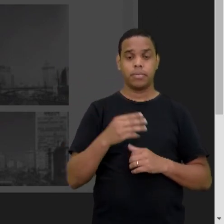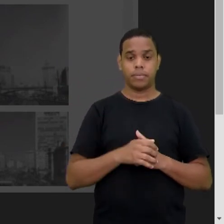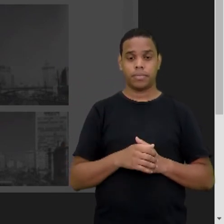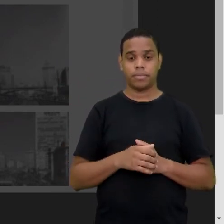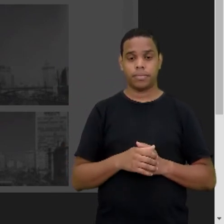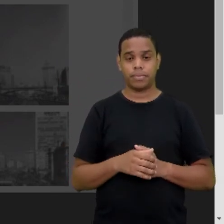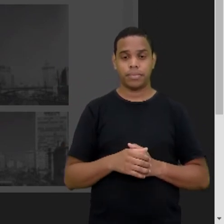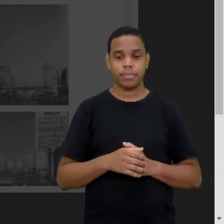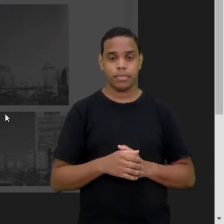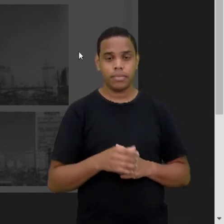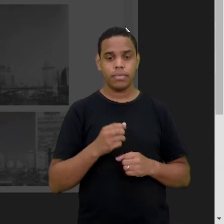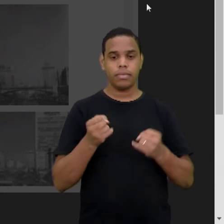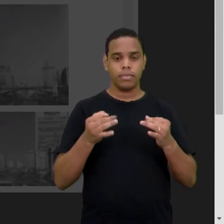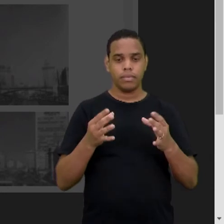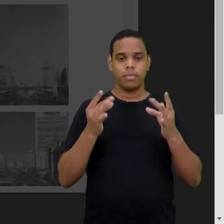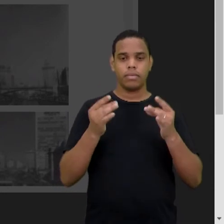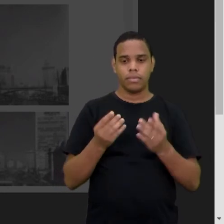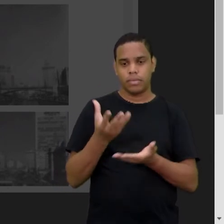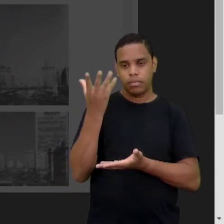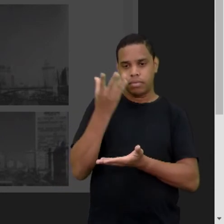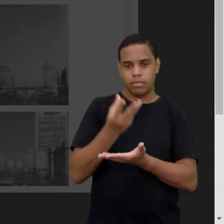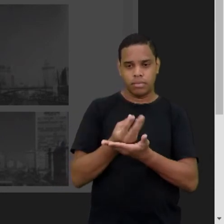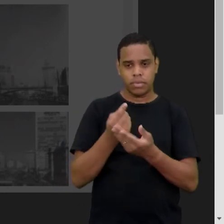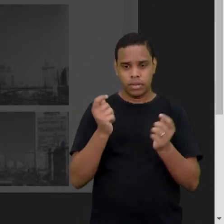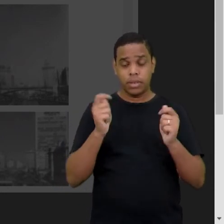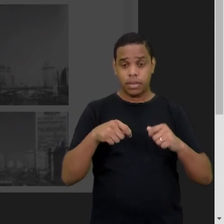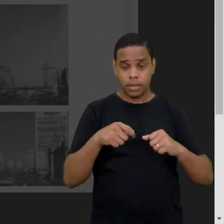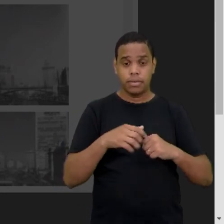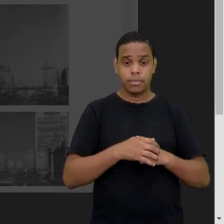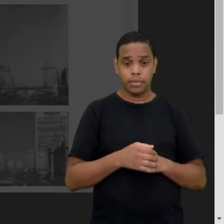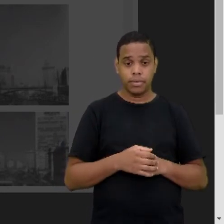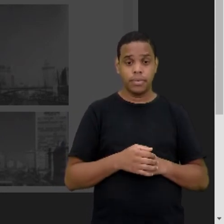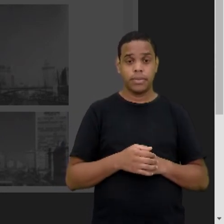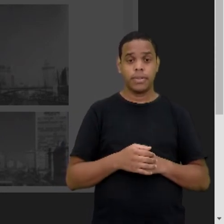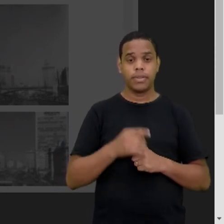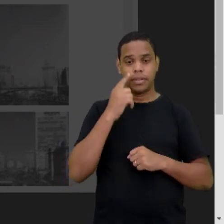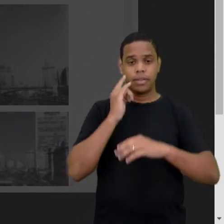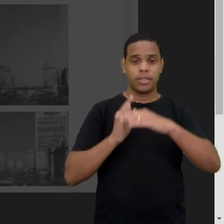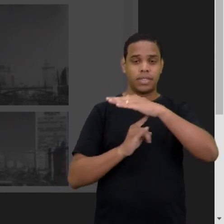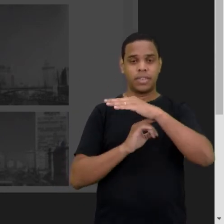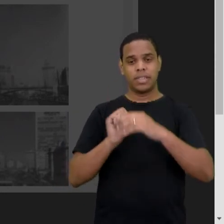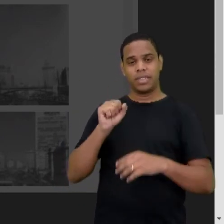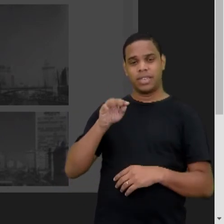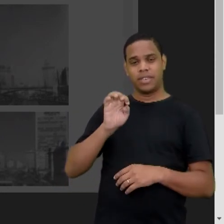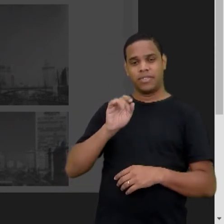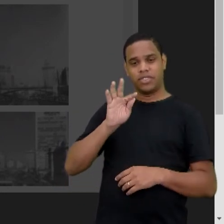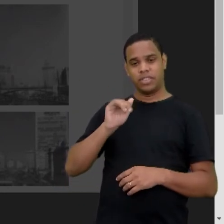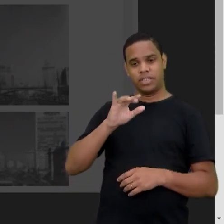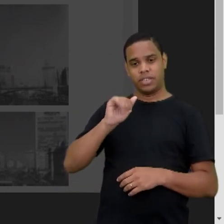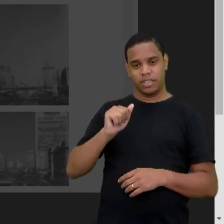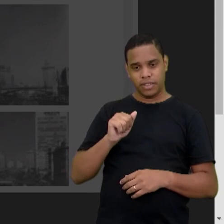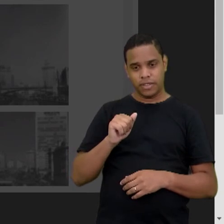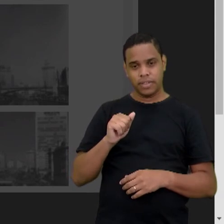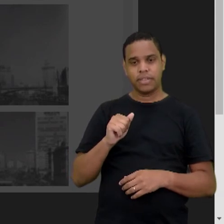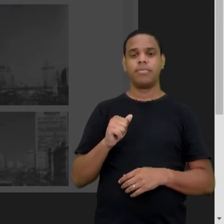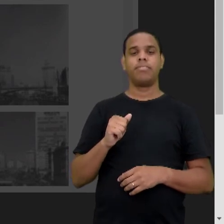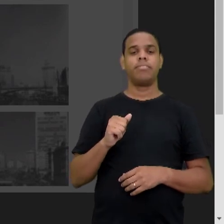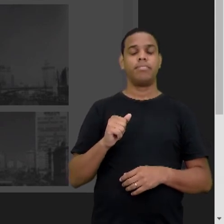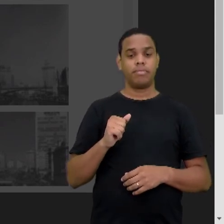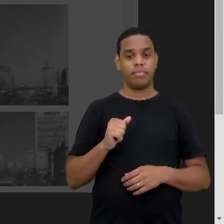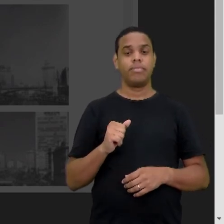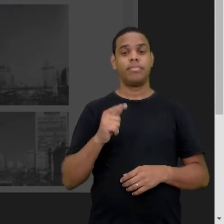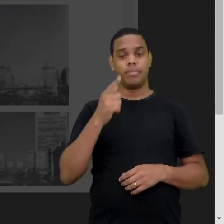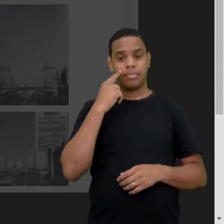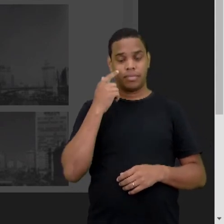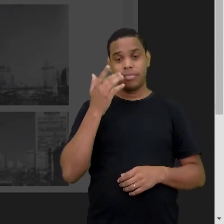1953, né? Aí tem os detalhes, tem download aqui, ó. Tem aí o viaduto Santa Efigênia, né? Muito legal para quem foi